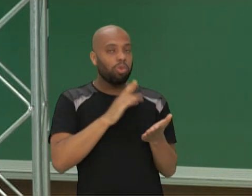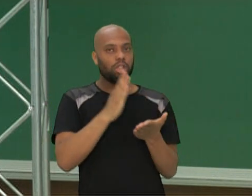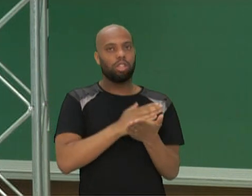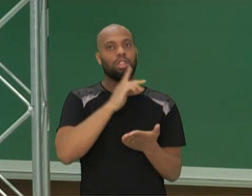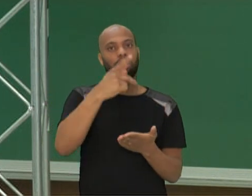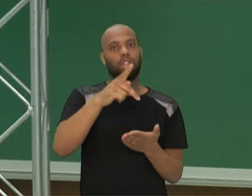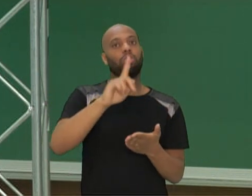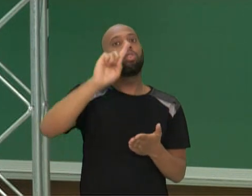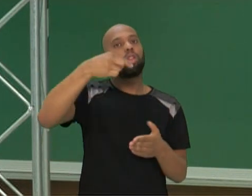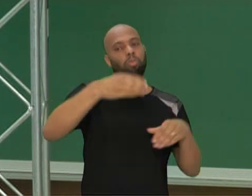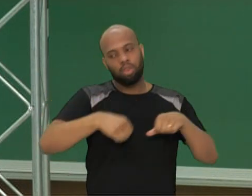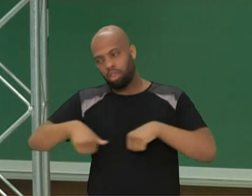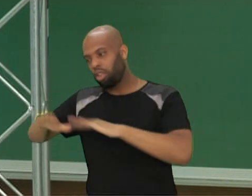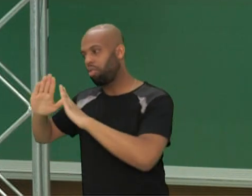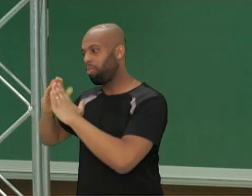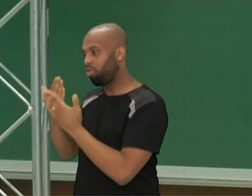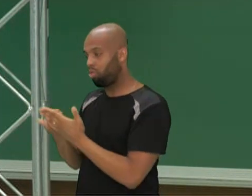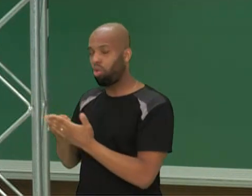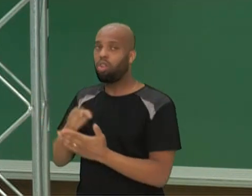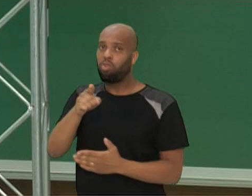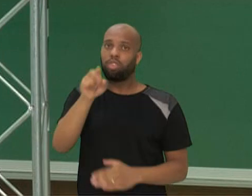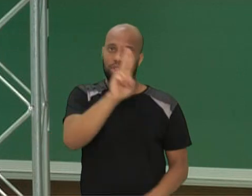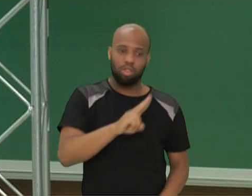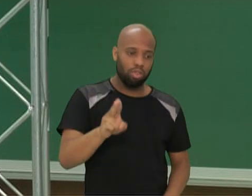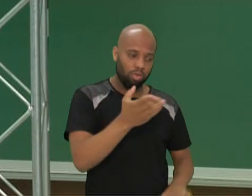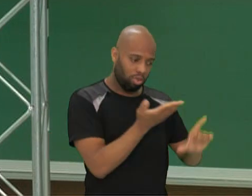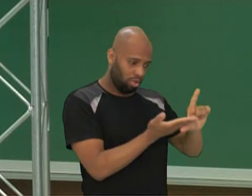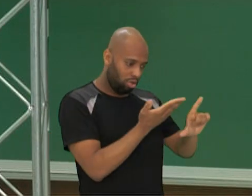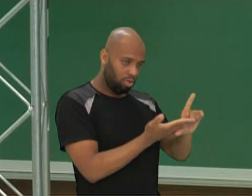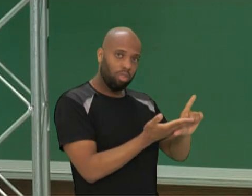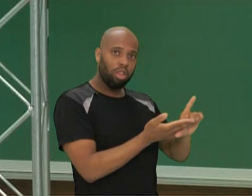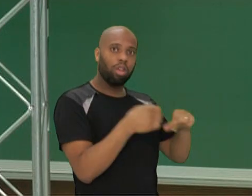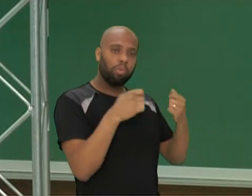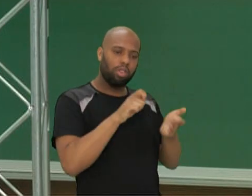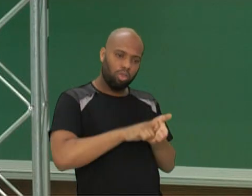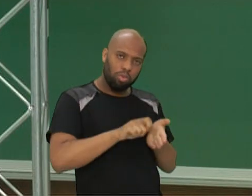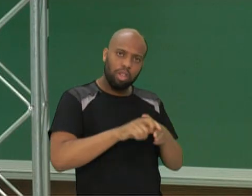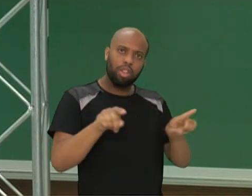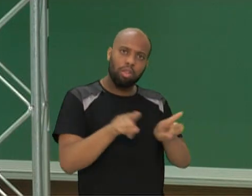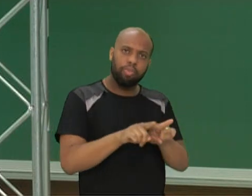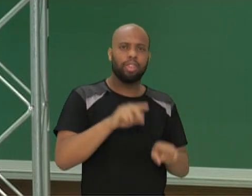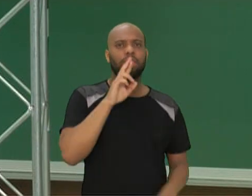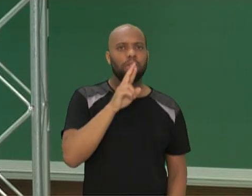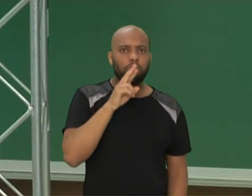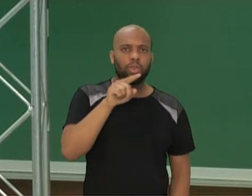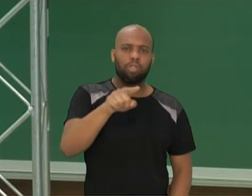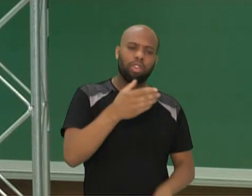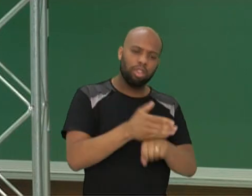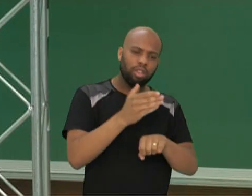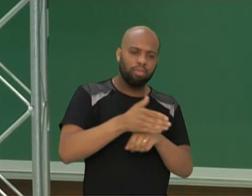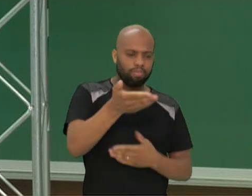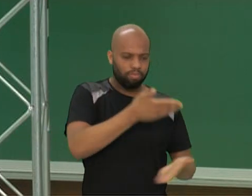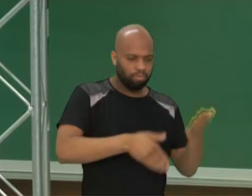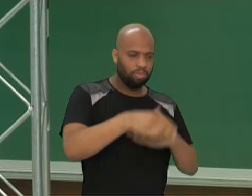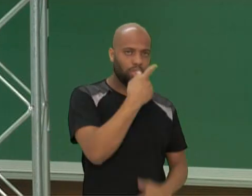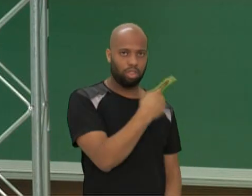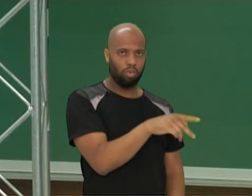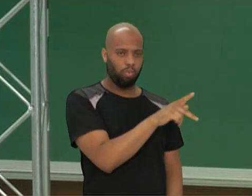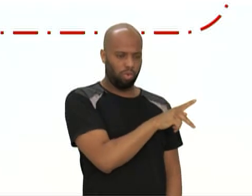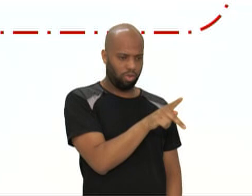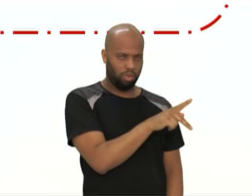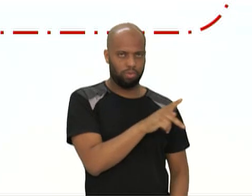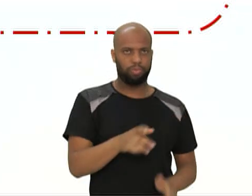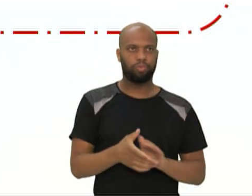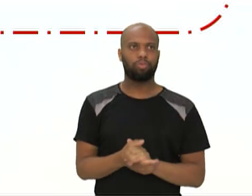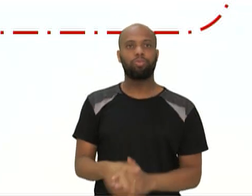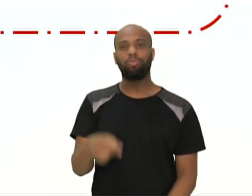depois encaminhe para a sua escola. E você que está utilizando o Google Classroom, anote também e responda para que você possa interagir com o seu professor ou